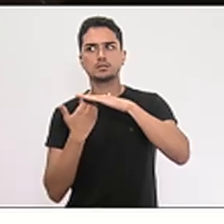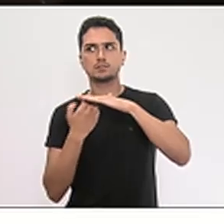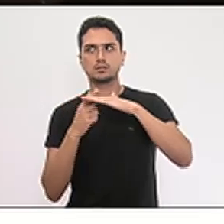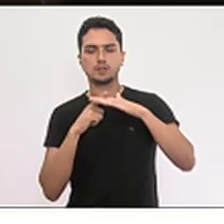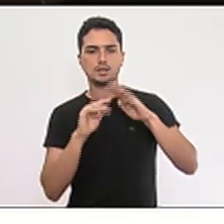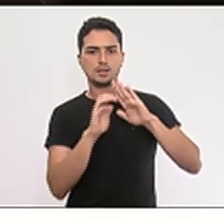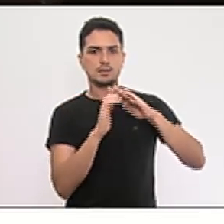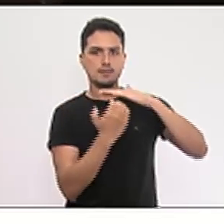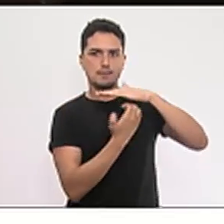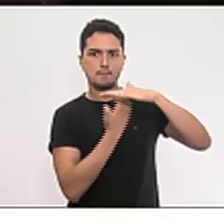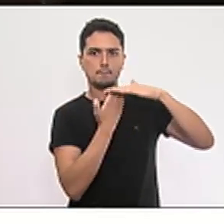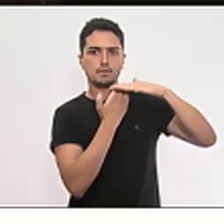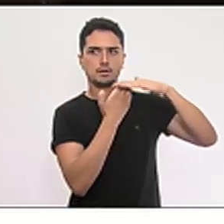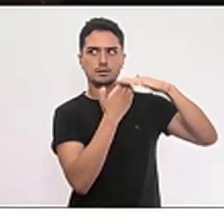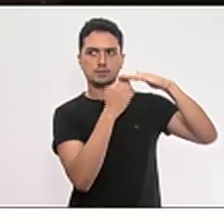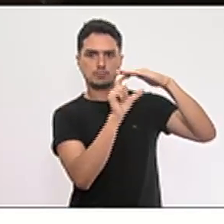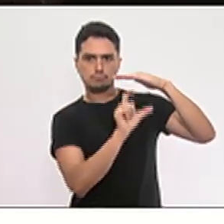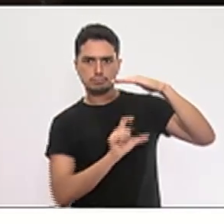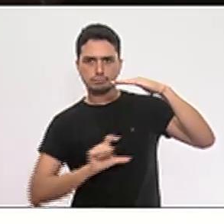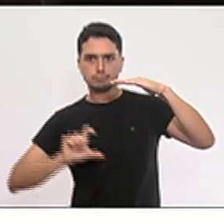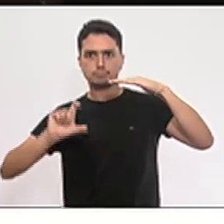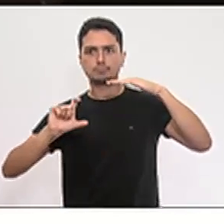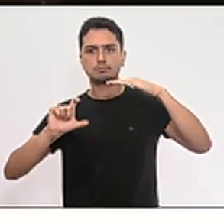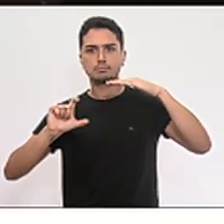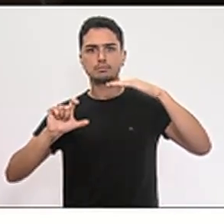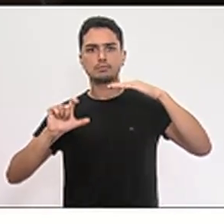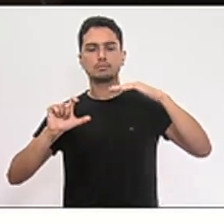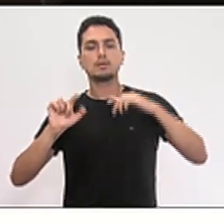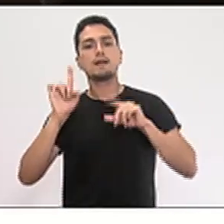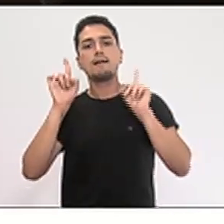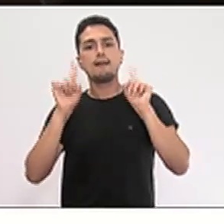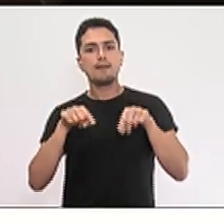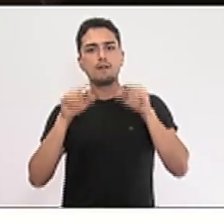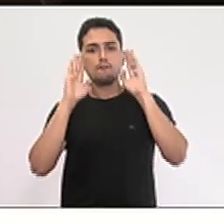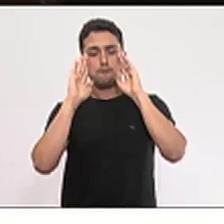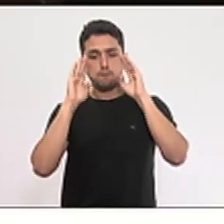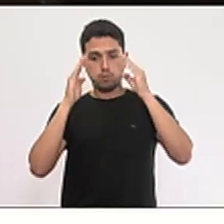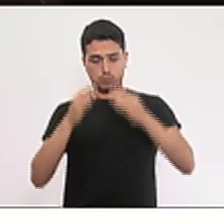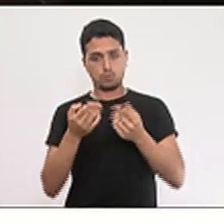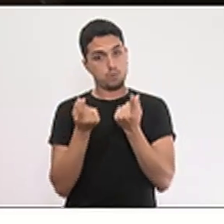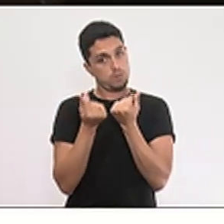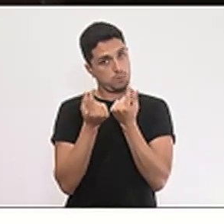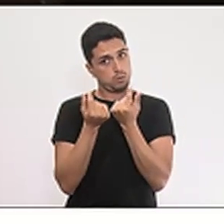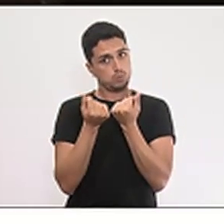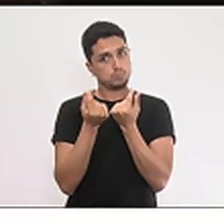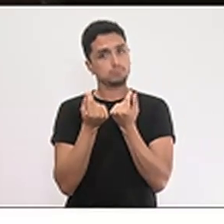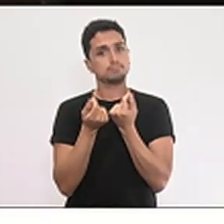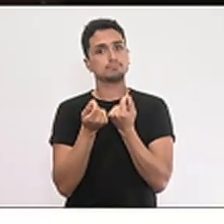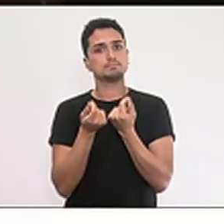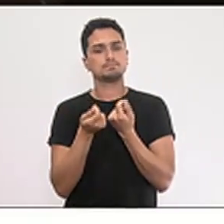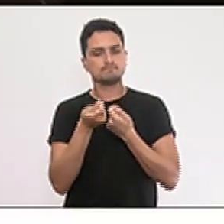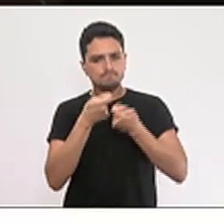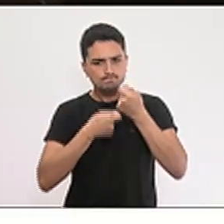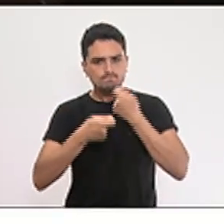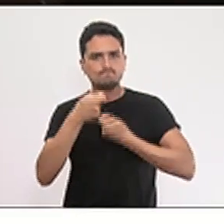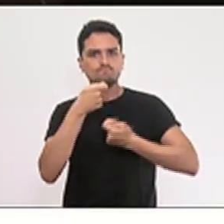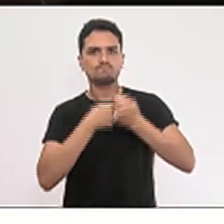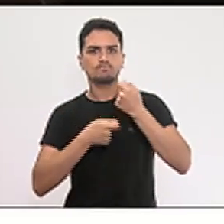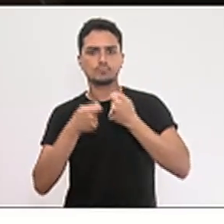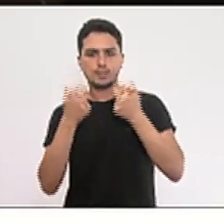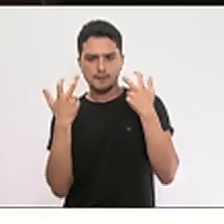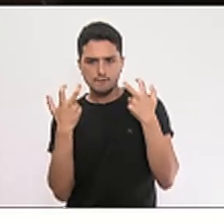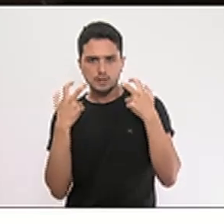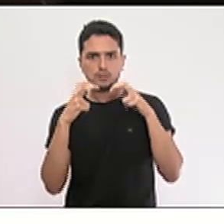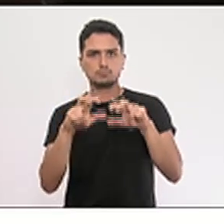ela faz visando essencialmente lucro. E as áreas onde tem que se fazer investimento de